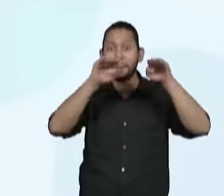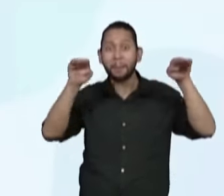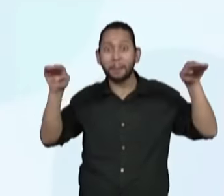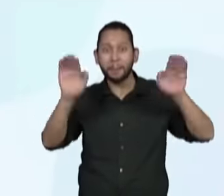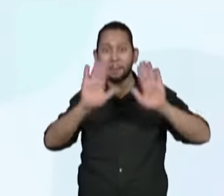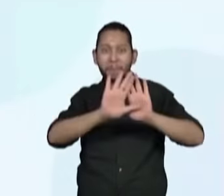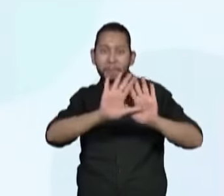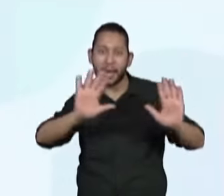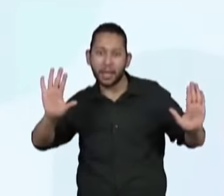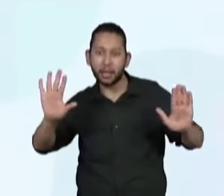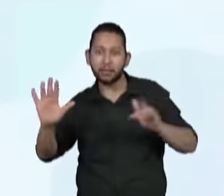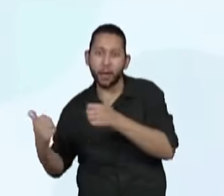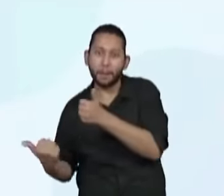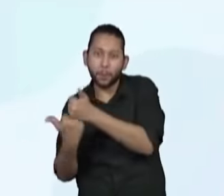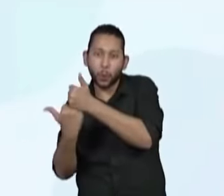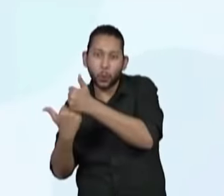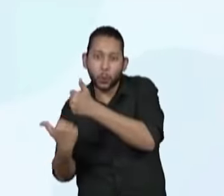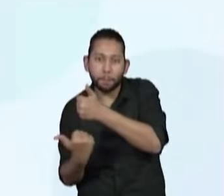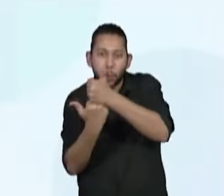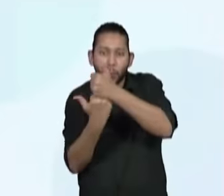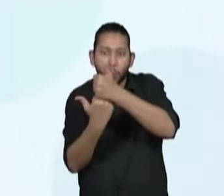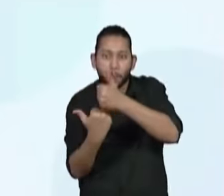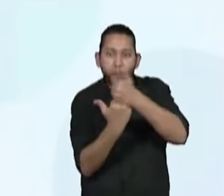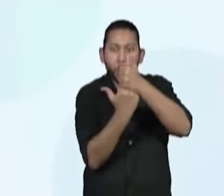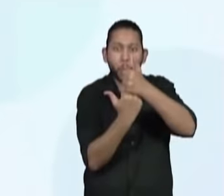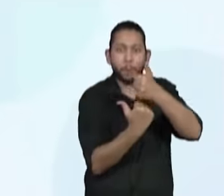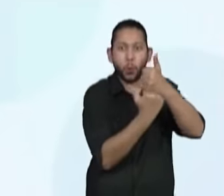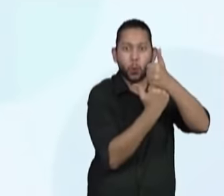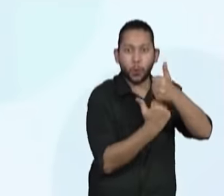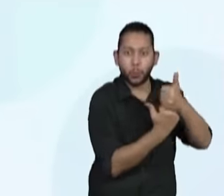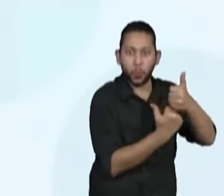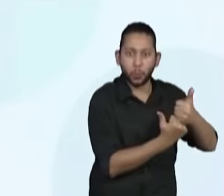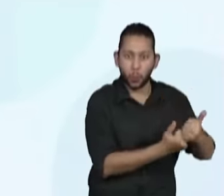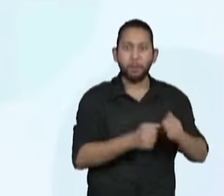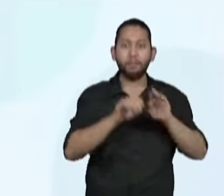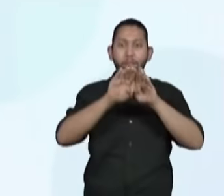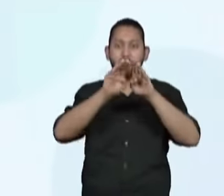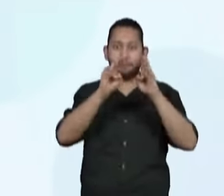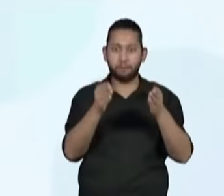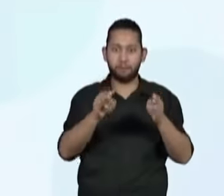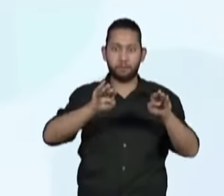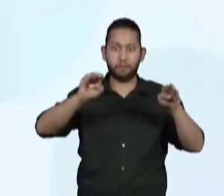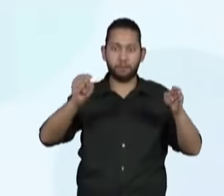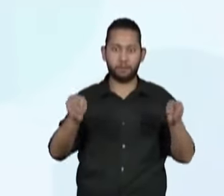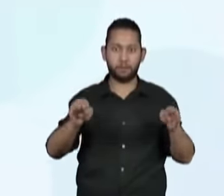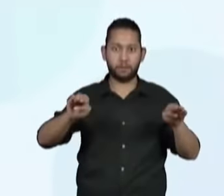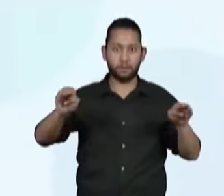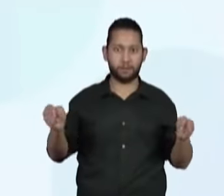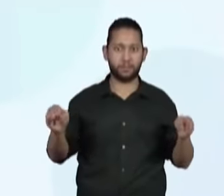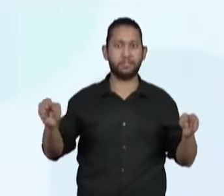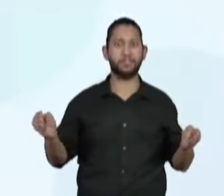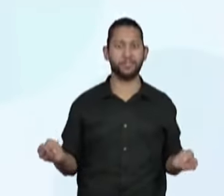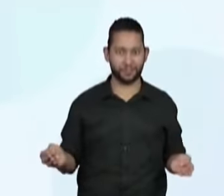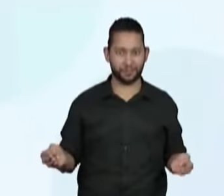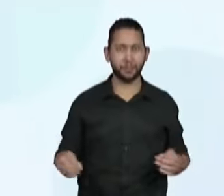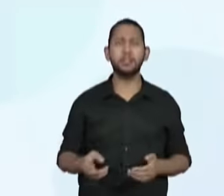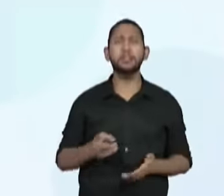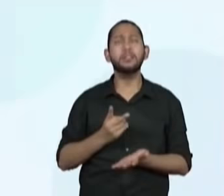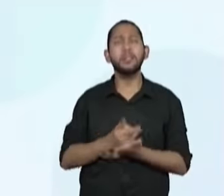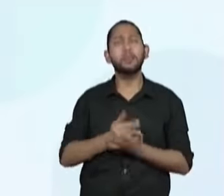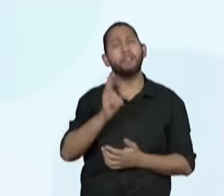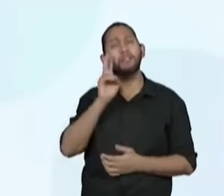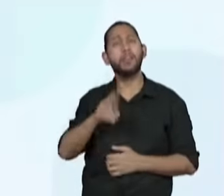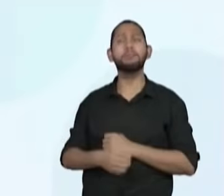Olha só, gente, então nós temos aí, né, nessa questão do diafragma, né, esse tipo de arco, a gente observa ele geralmente, né,